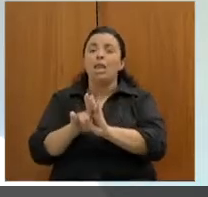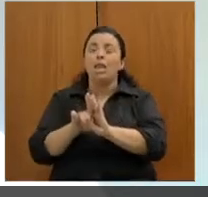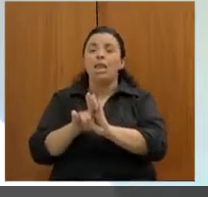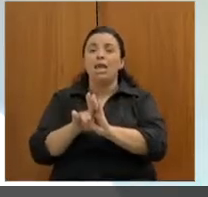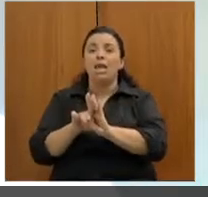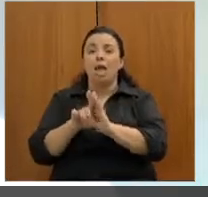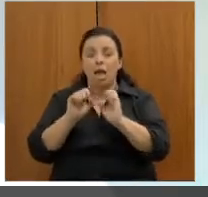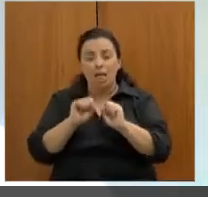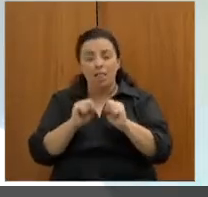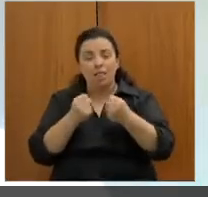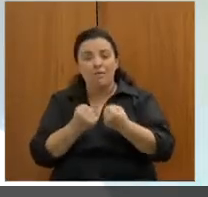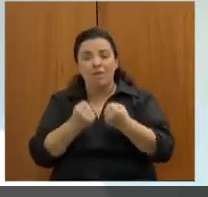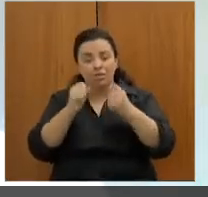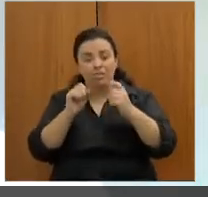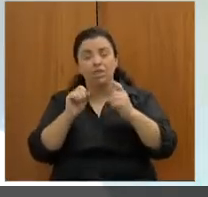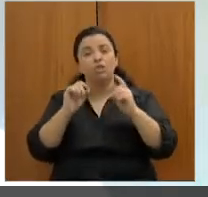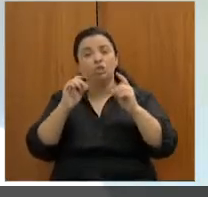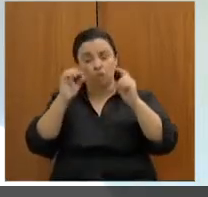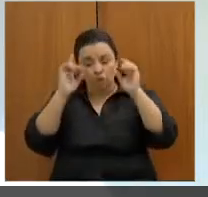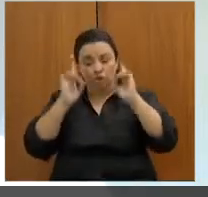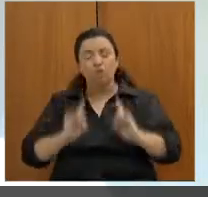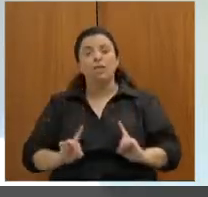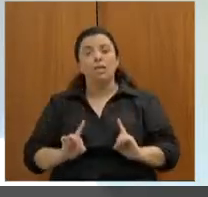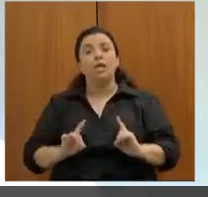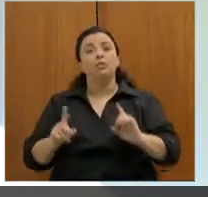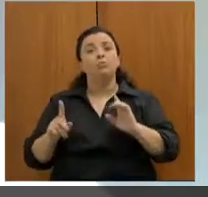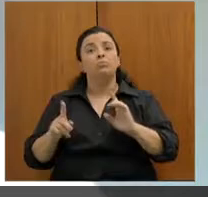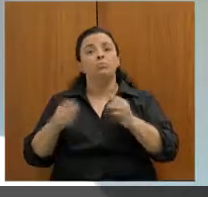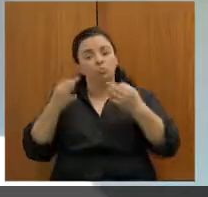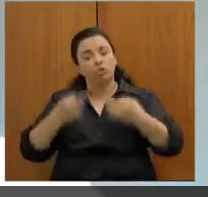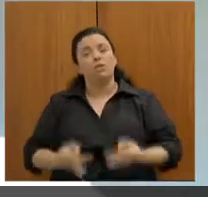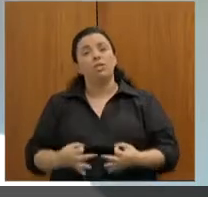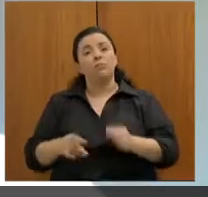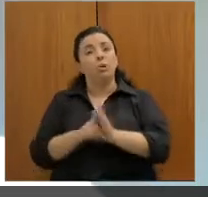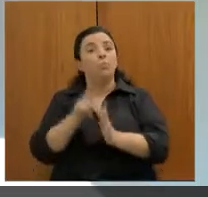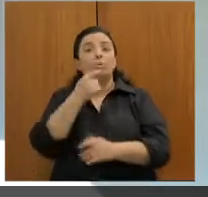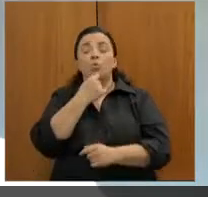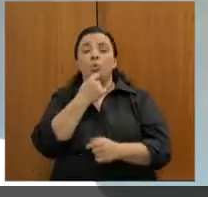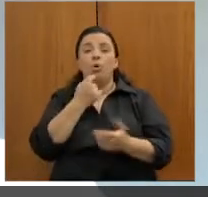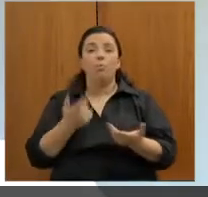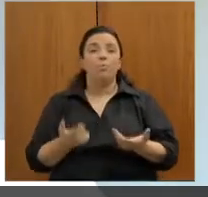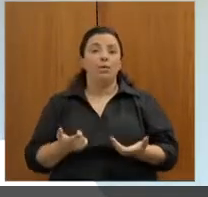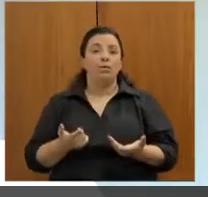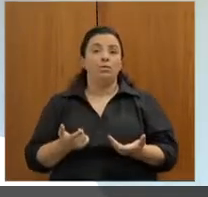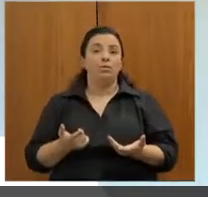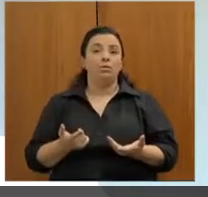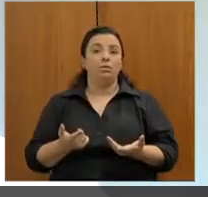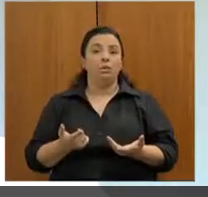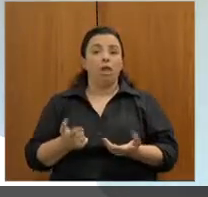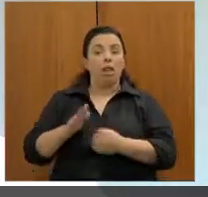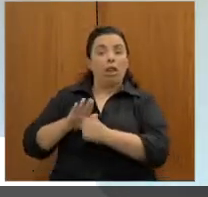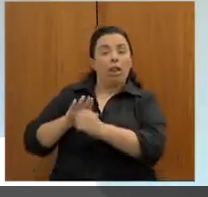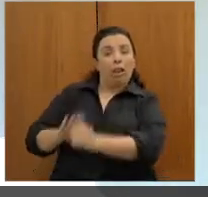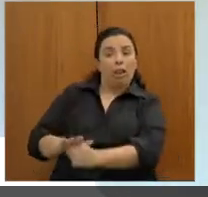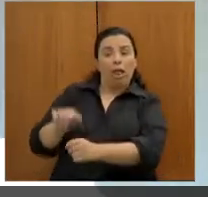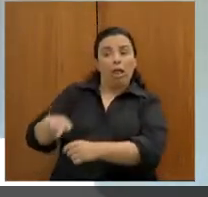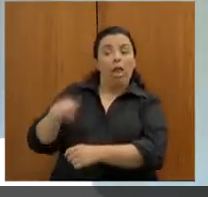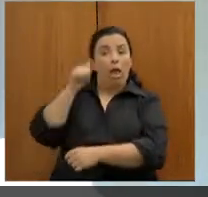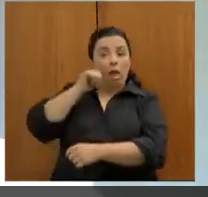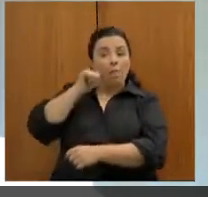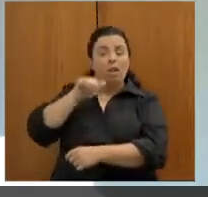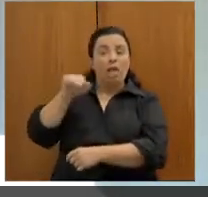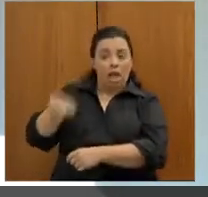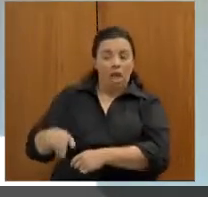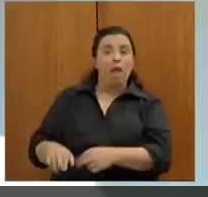da sua própria dignidade e é isso submetendo ao corpo das Mulheres sempre a a regular responsável